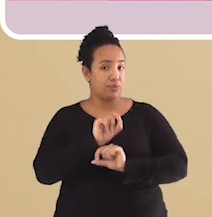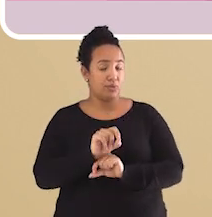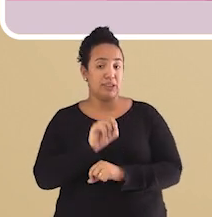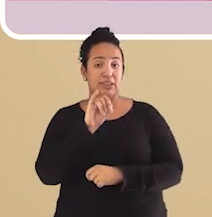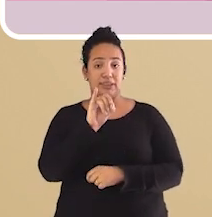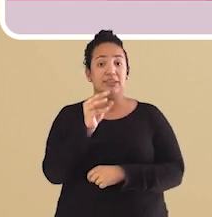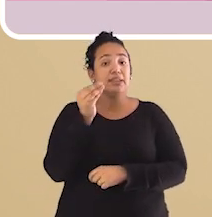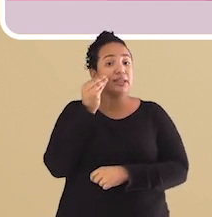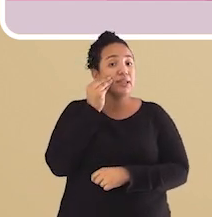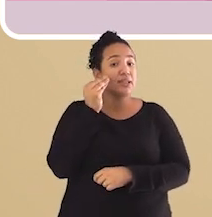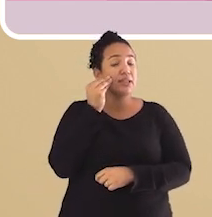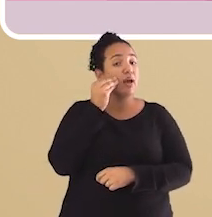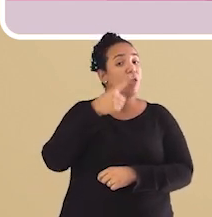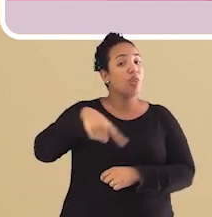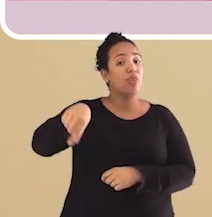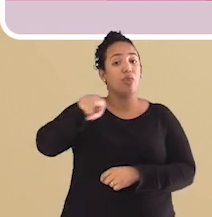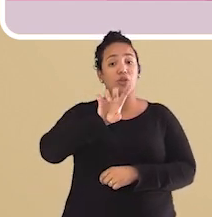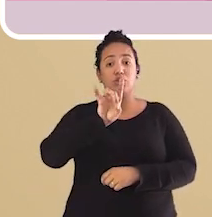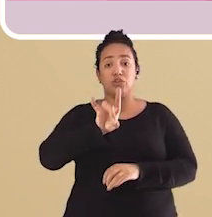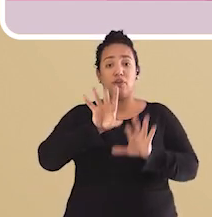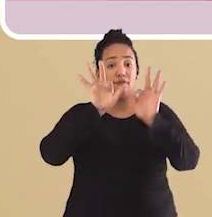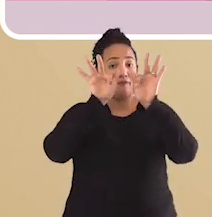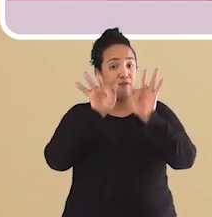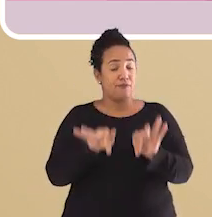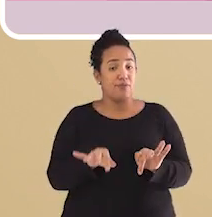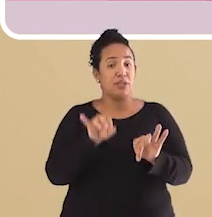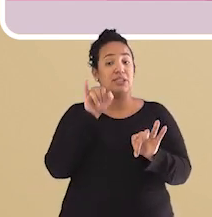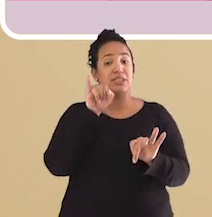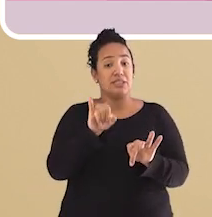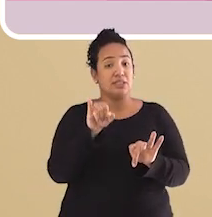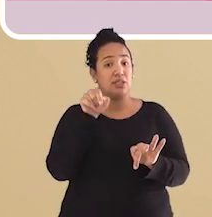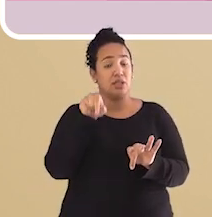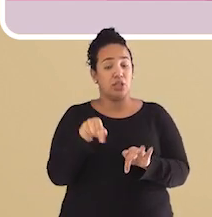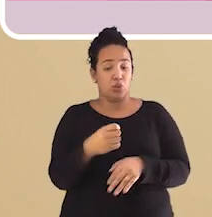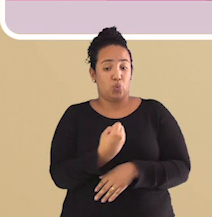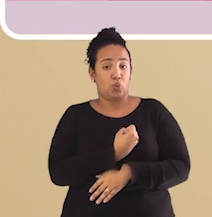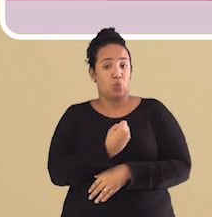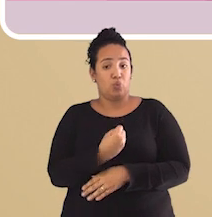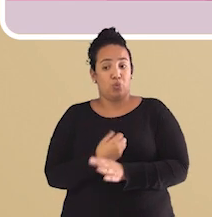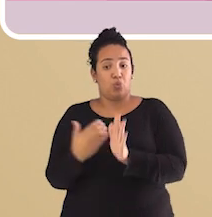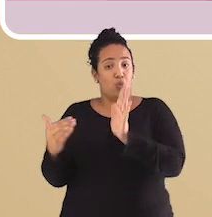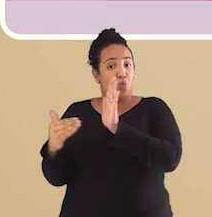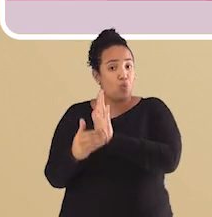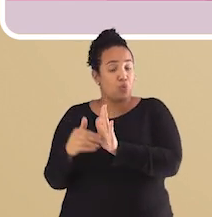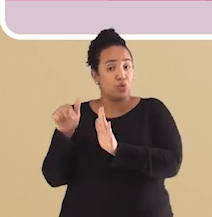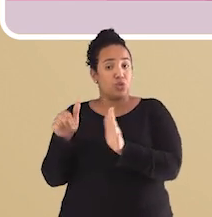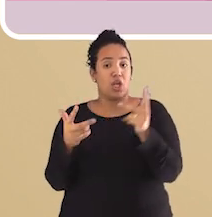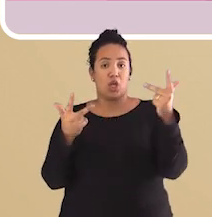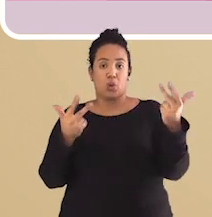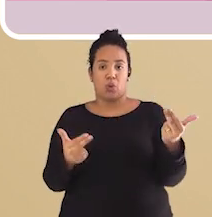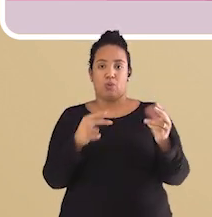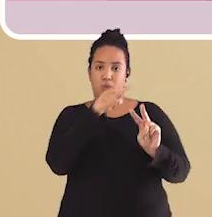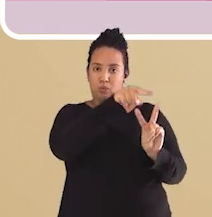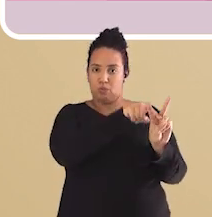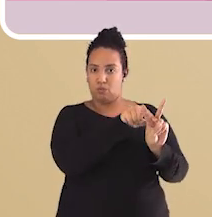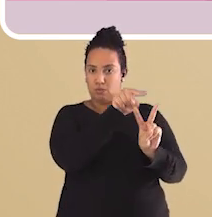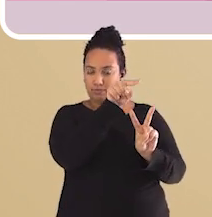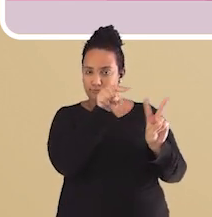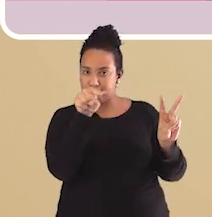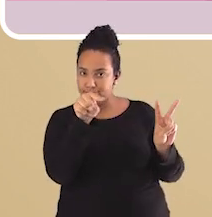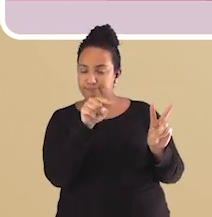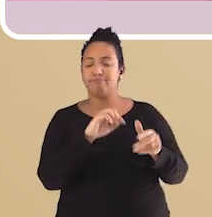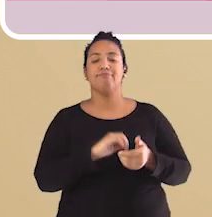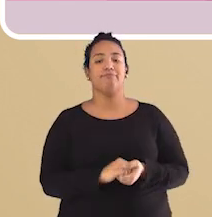por tentativas, nós só vamos terminar a conta que irá terminar com o mesmo número da raiz que